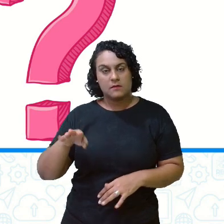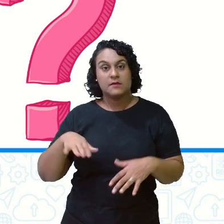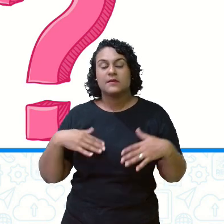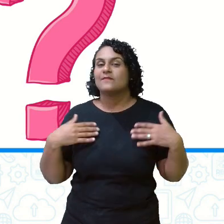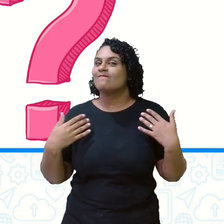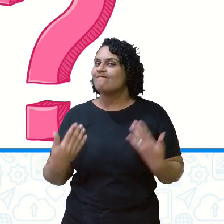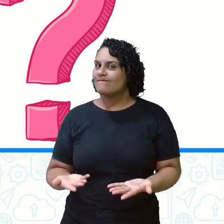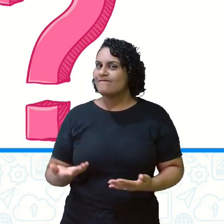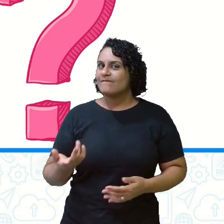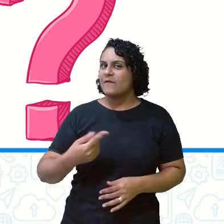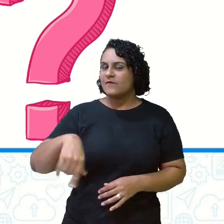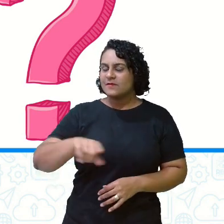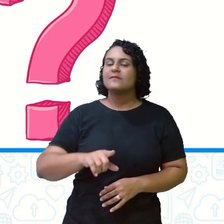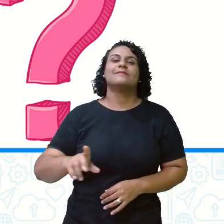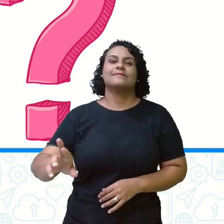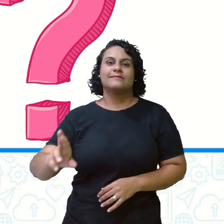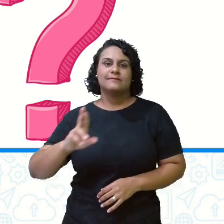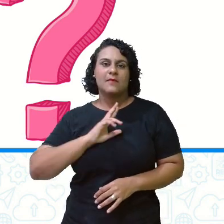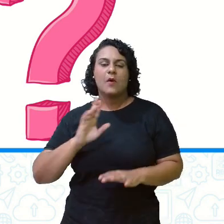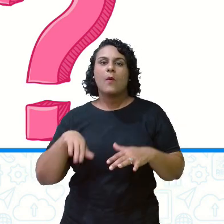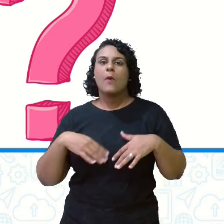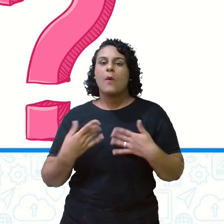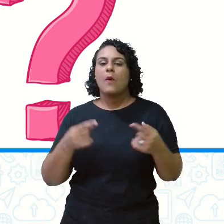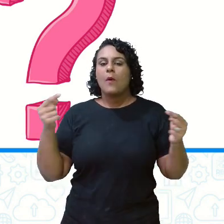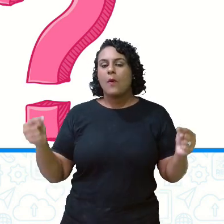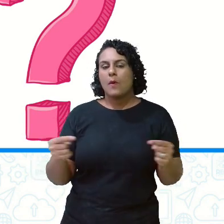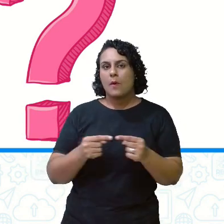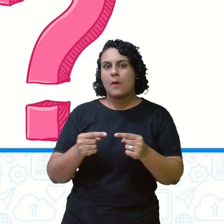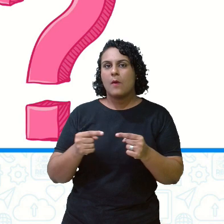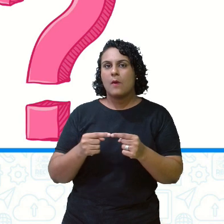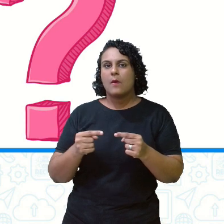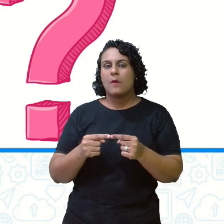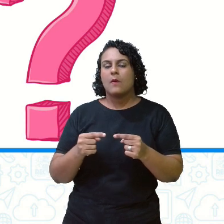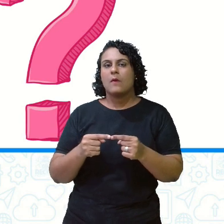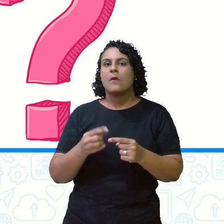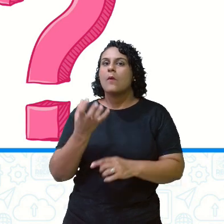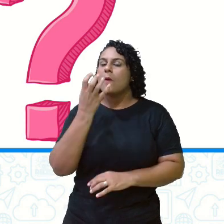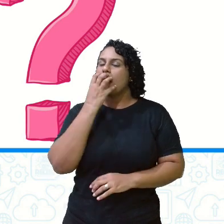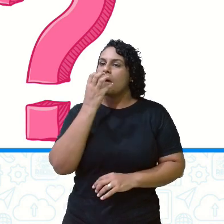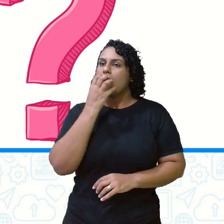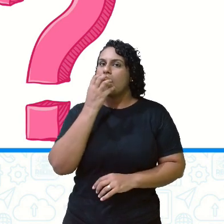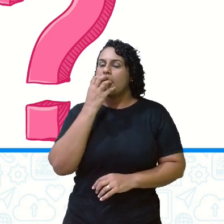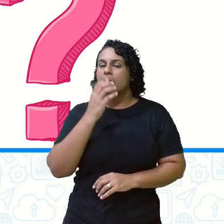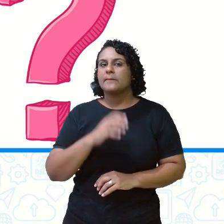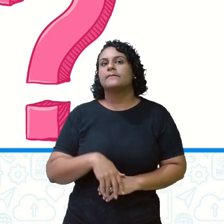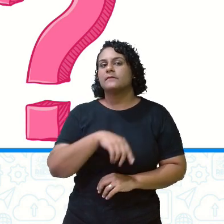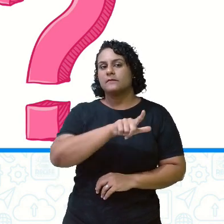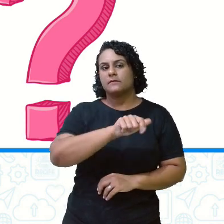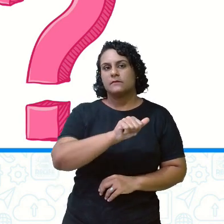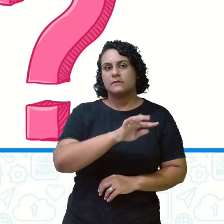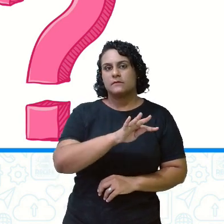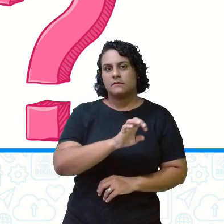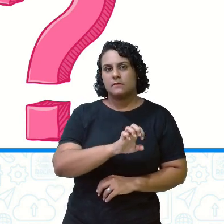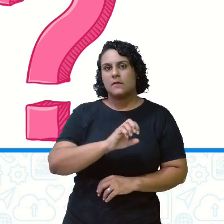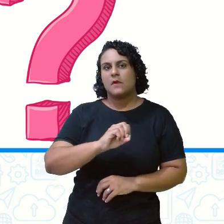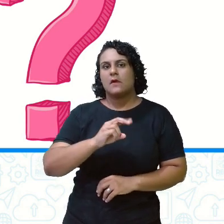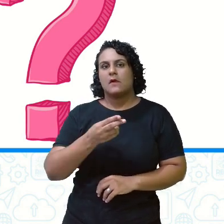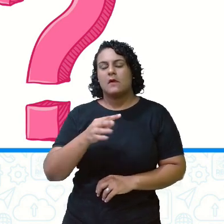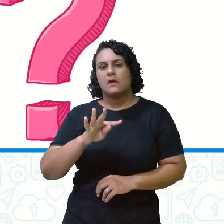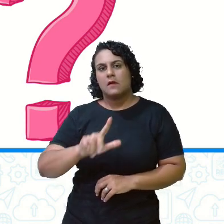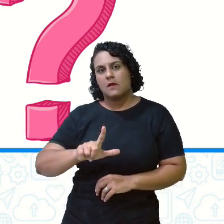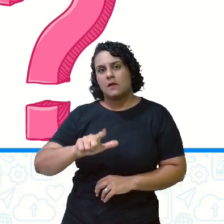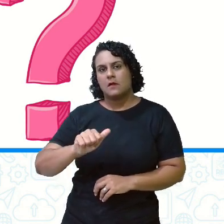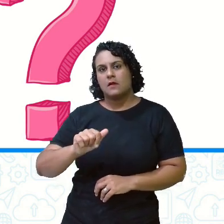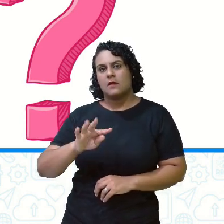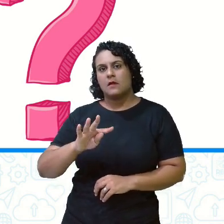estudantes, me digam. Qual é a concordância para o cachorro? Ele late ou